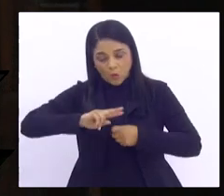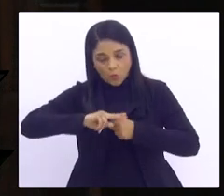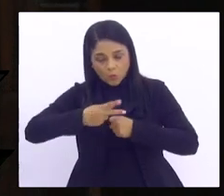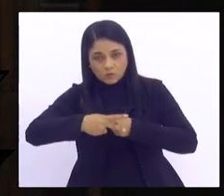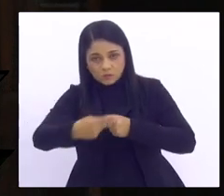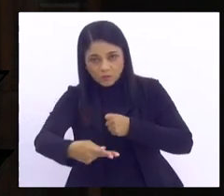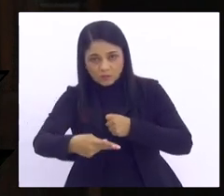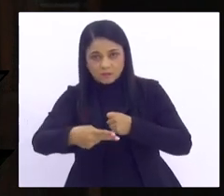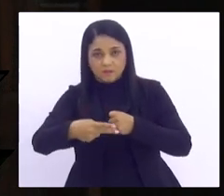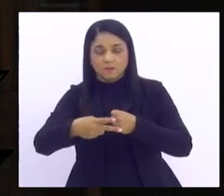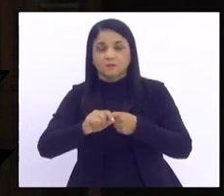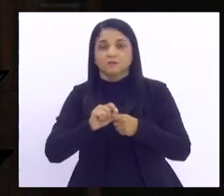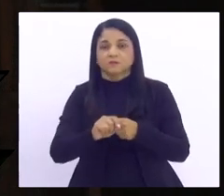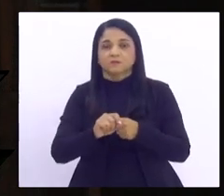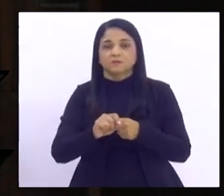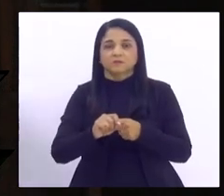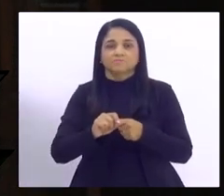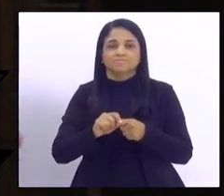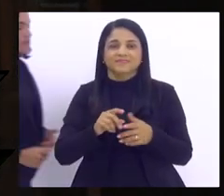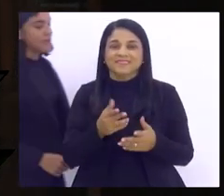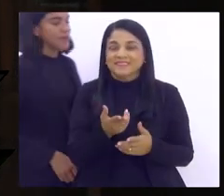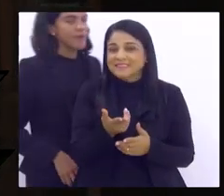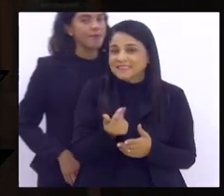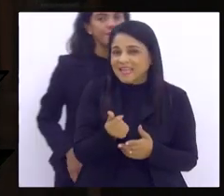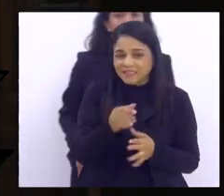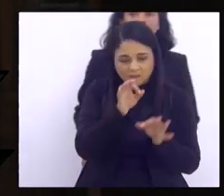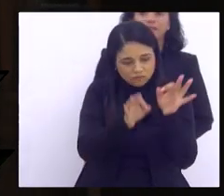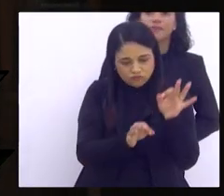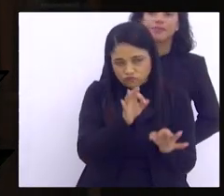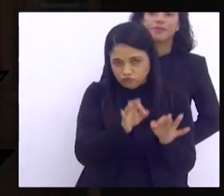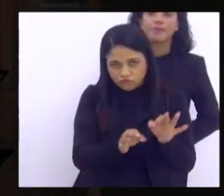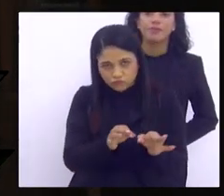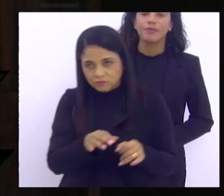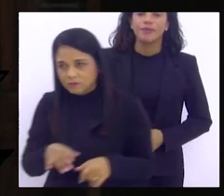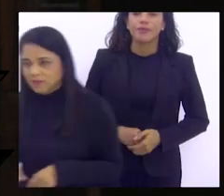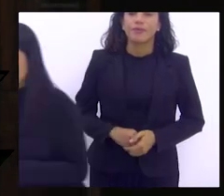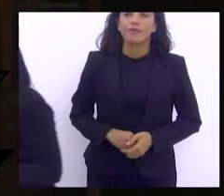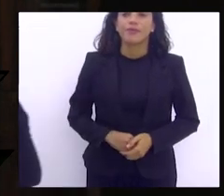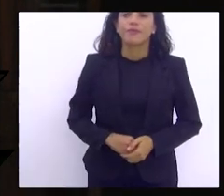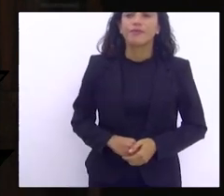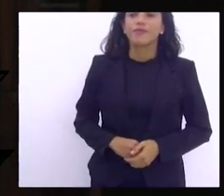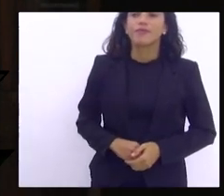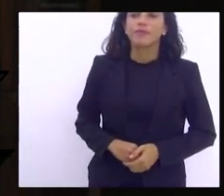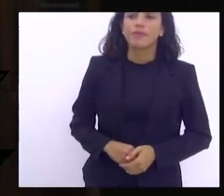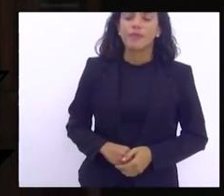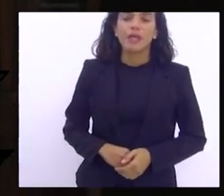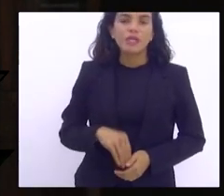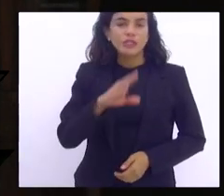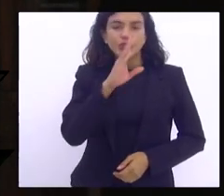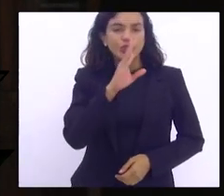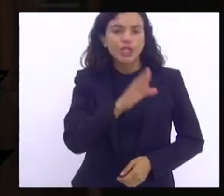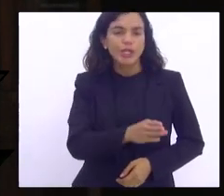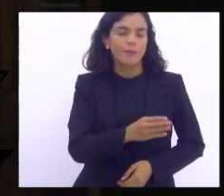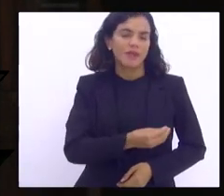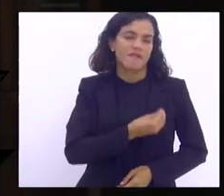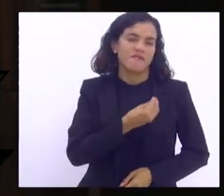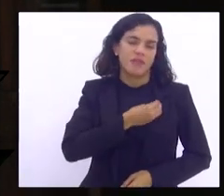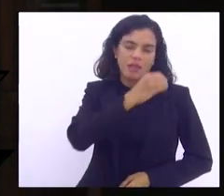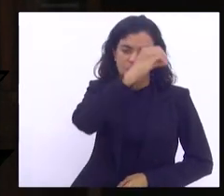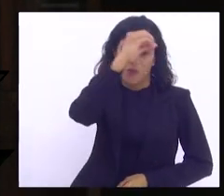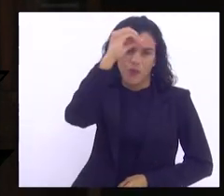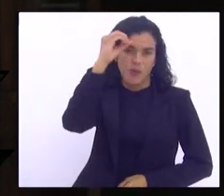consideração é que nada poderá justificar o tirar diretamente a vida de um